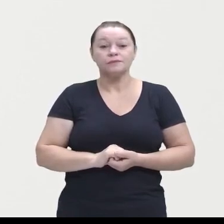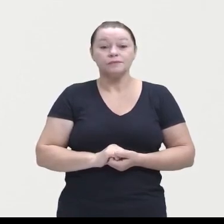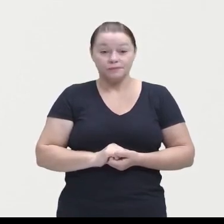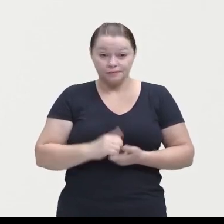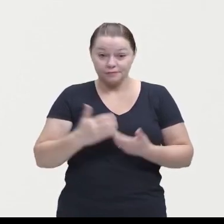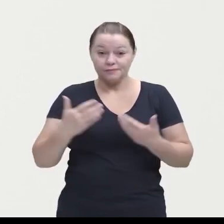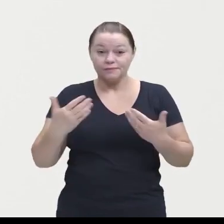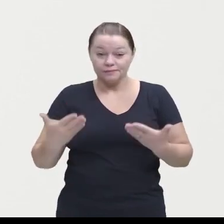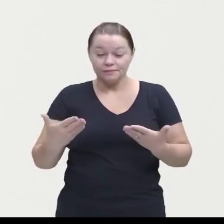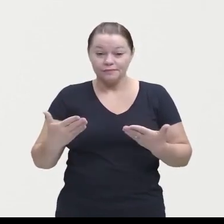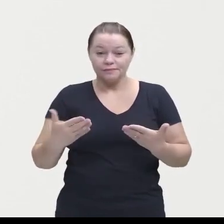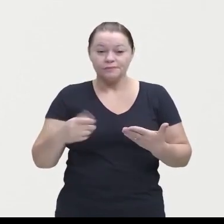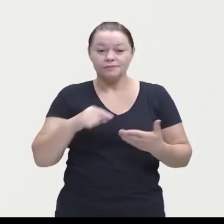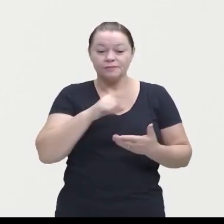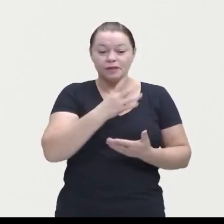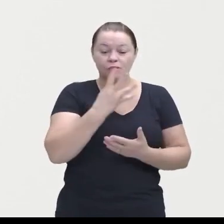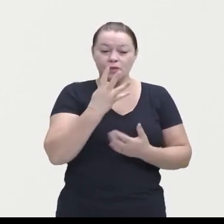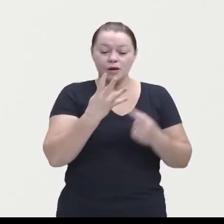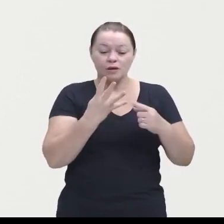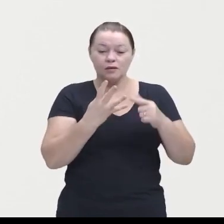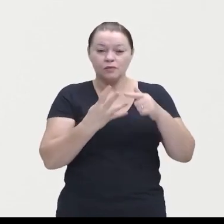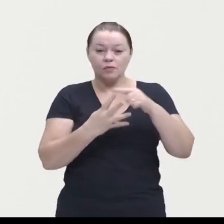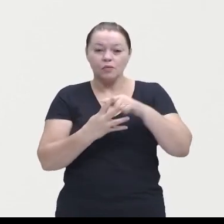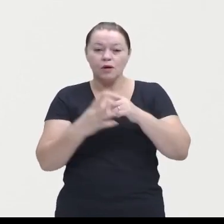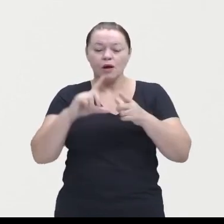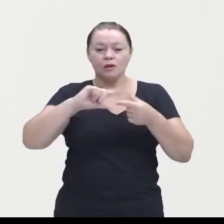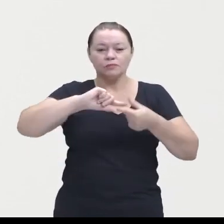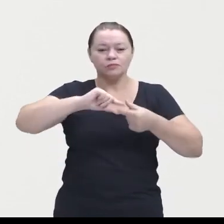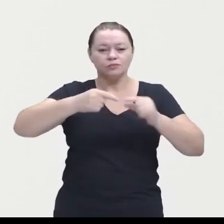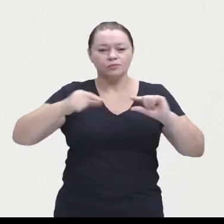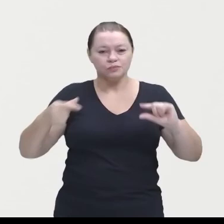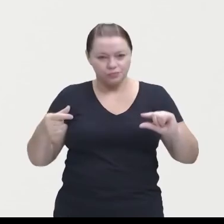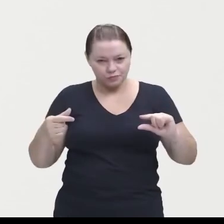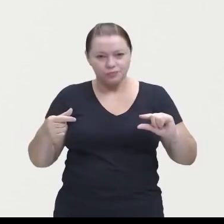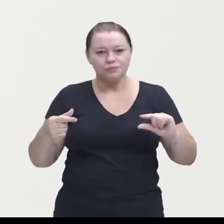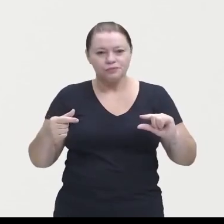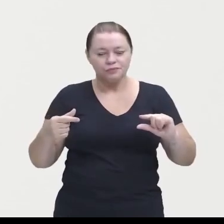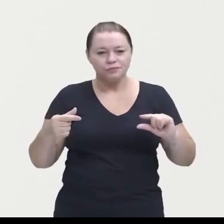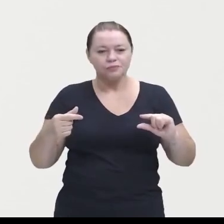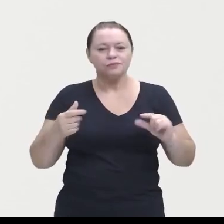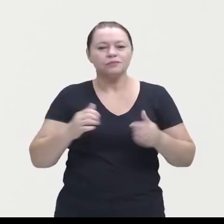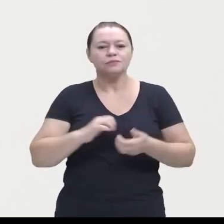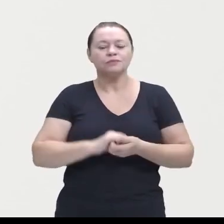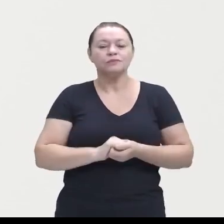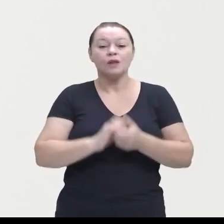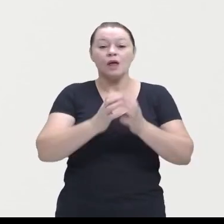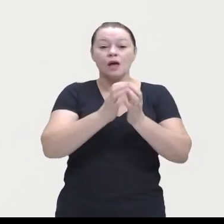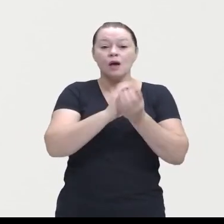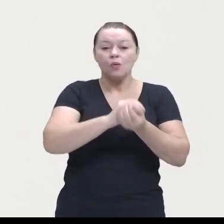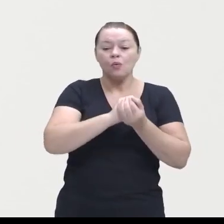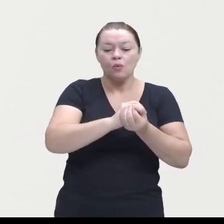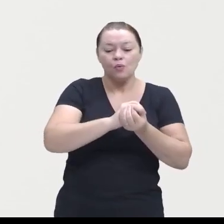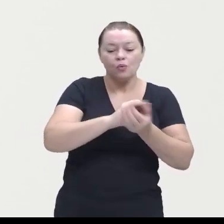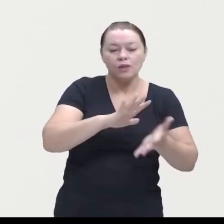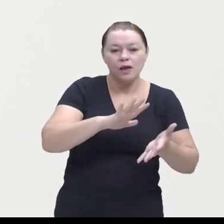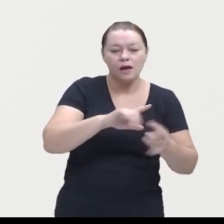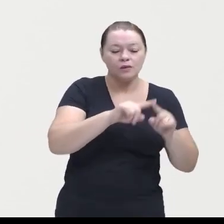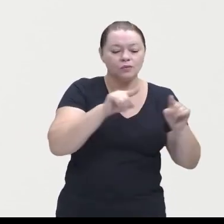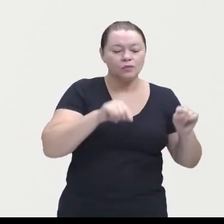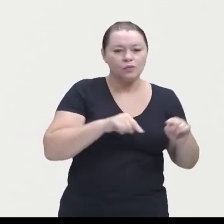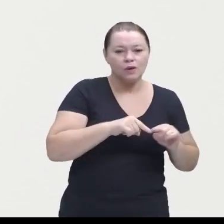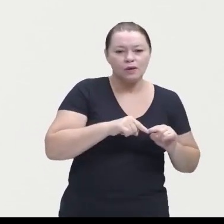Quadrado, círculo, triângulo, retângulo. Dado relaciona com o quadrado. A